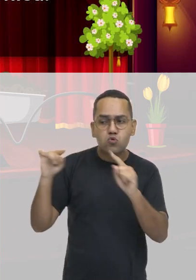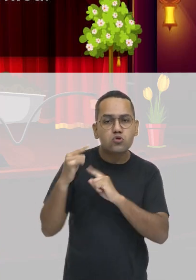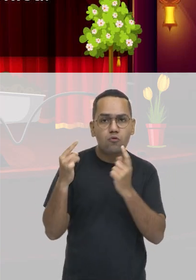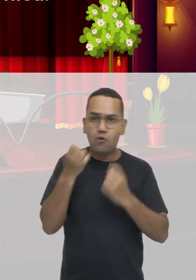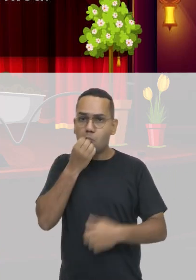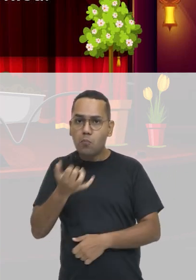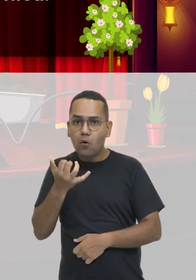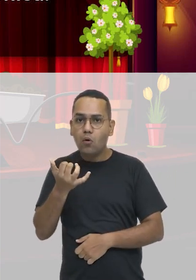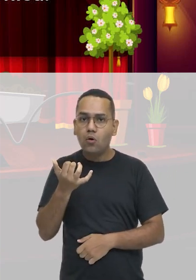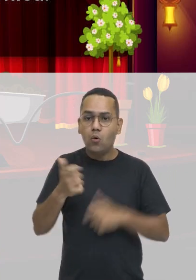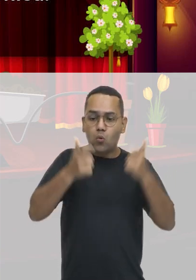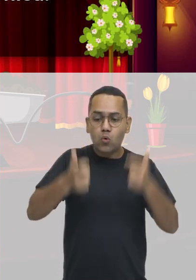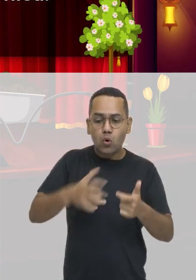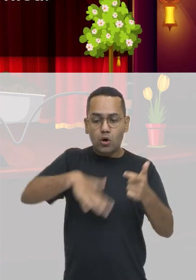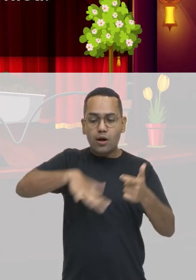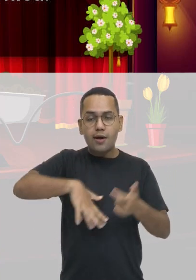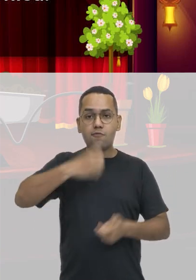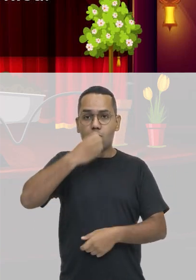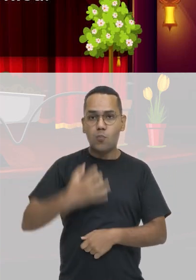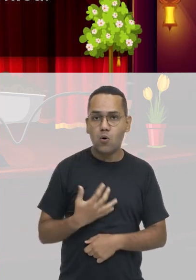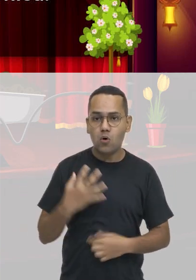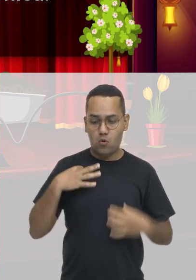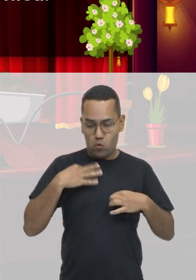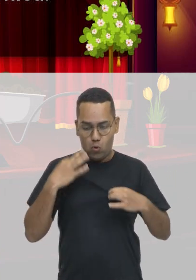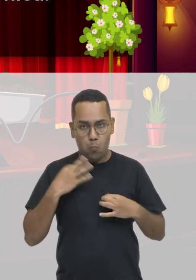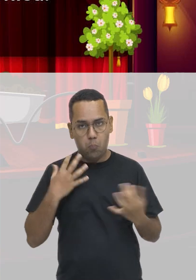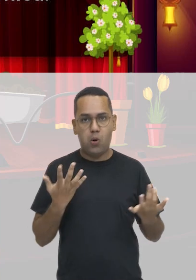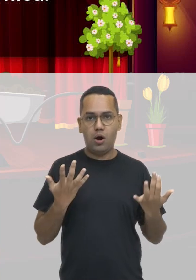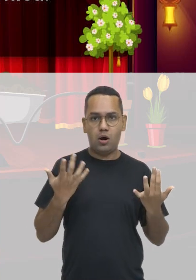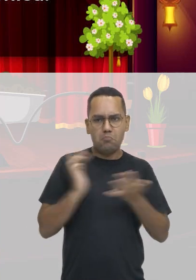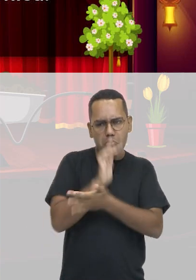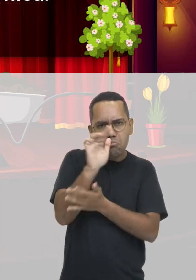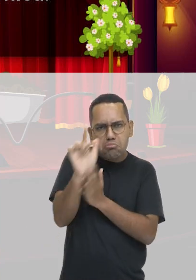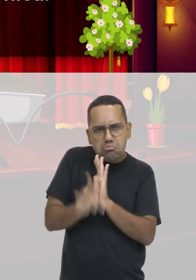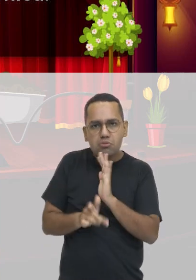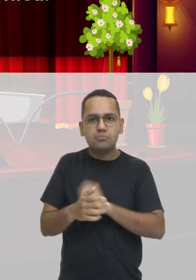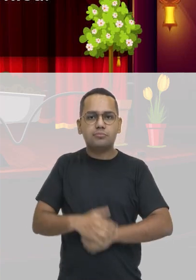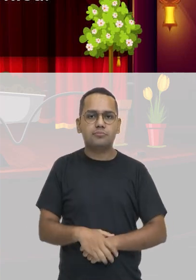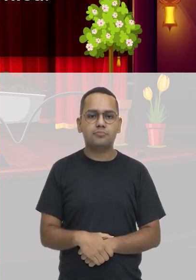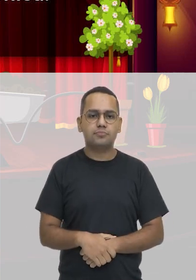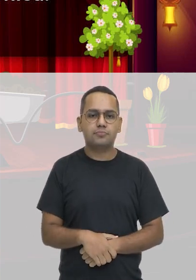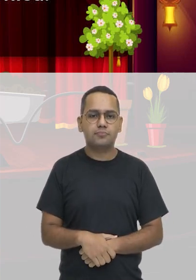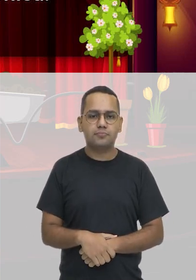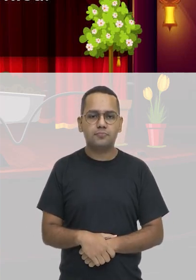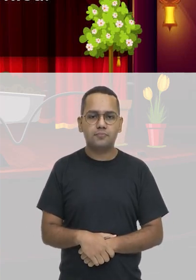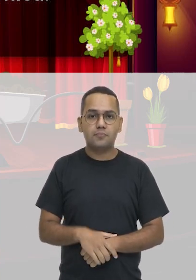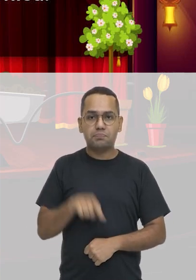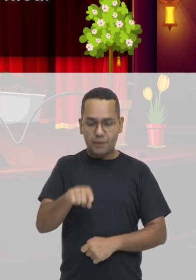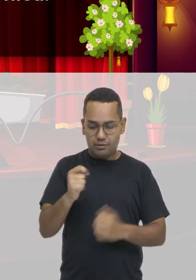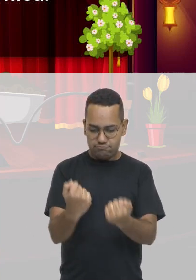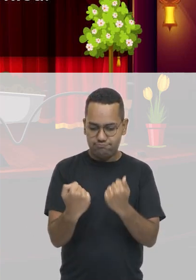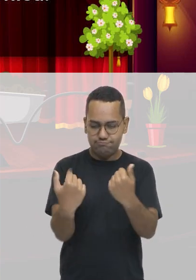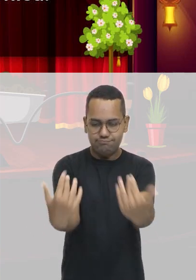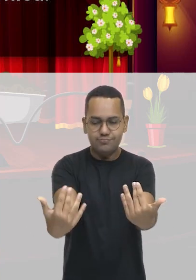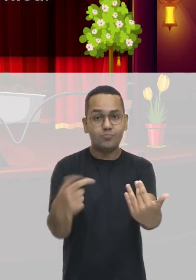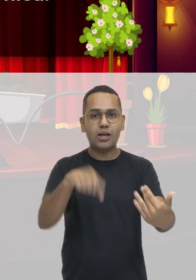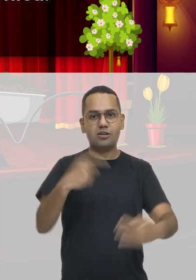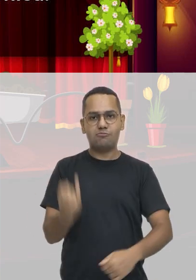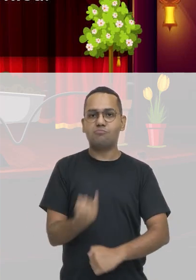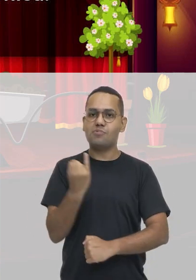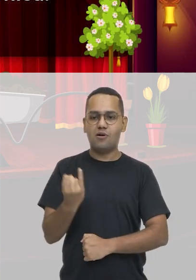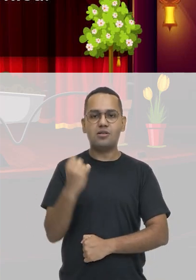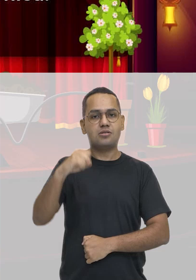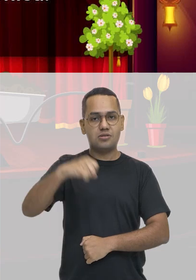cenário estava bom, o figurino. Então, o espectador, né, o público, ele tem algo muito